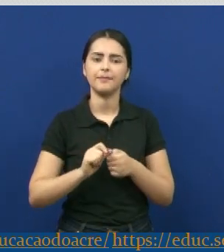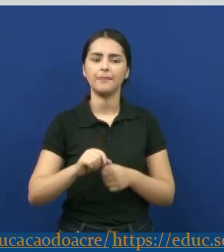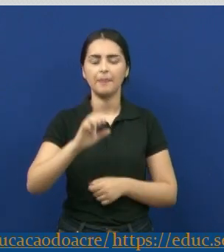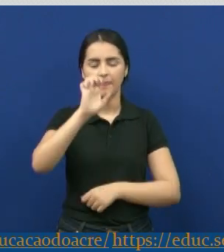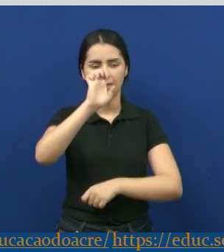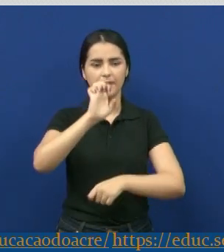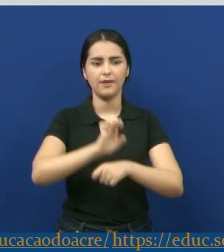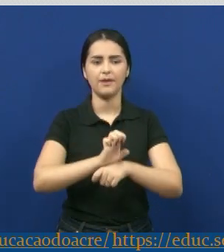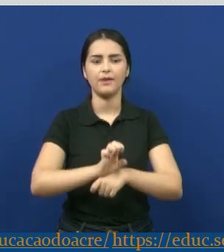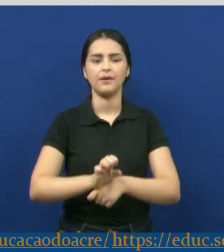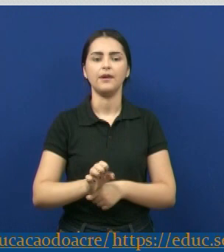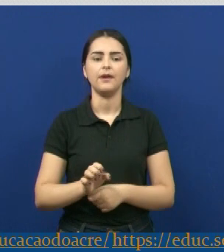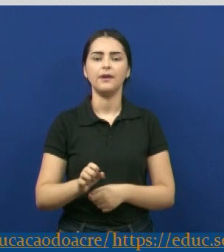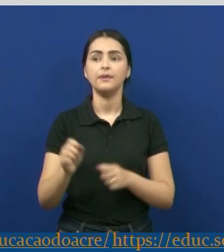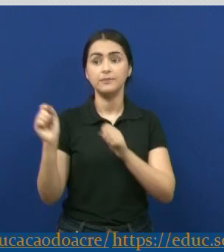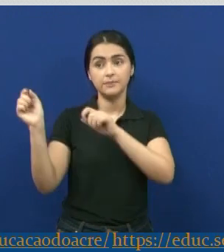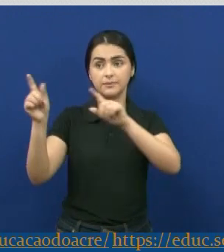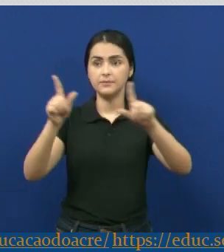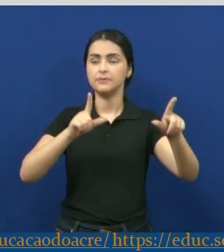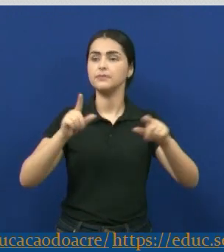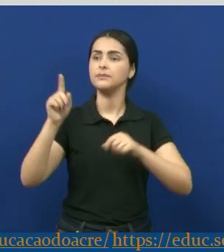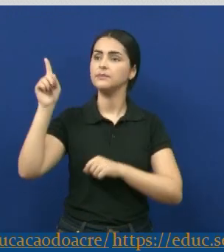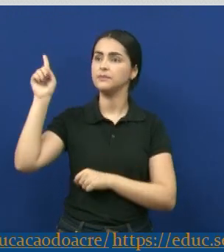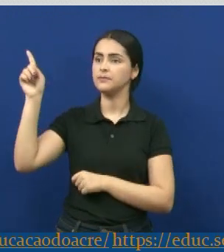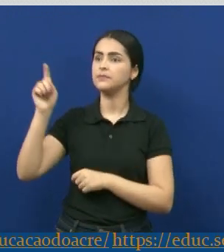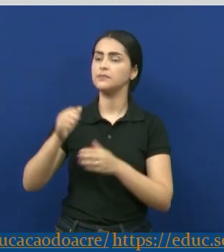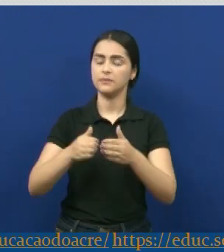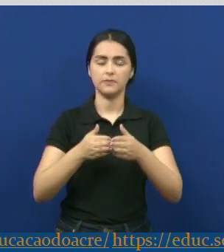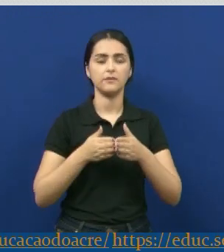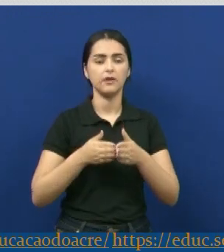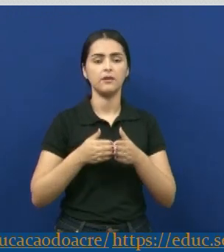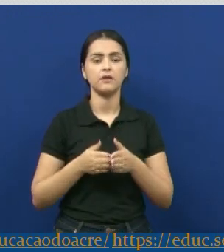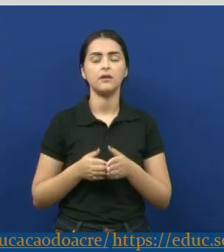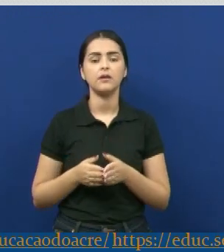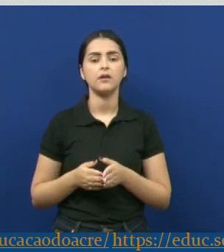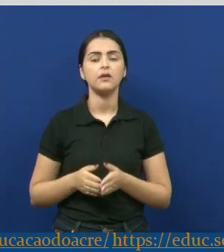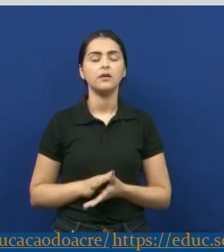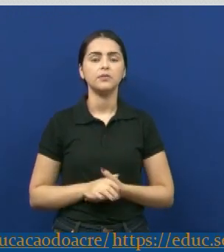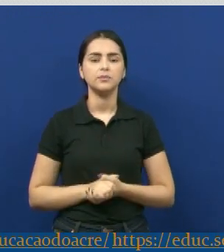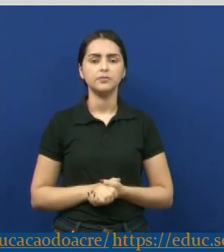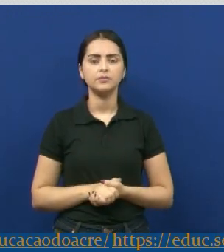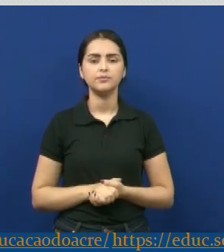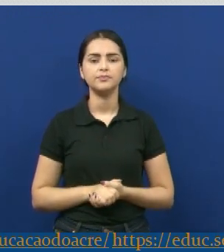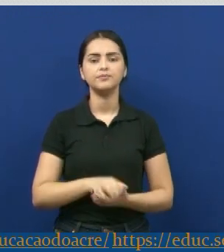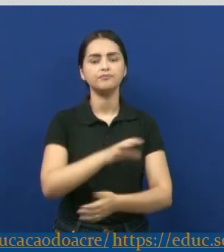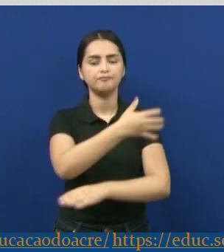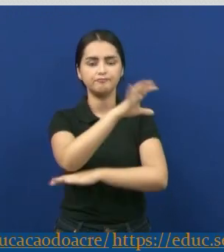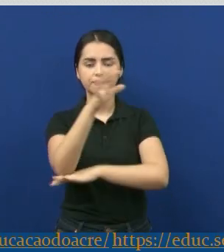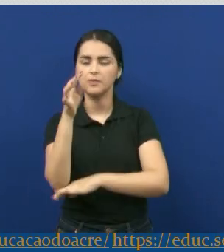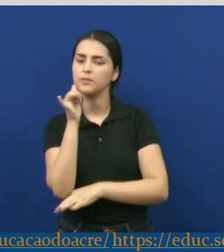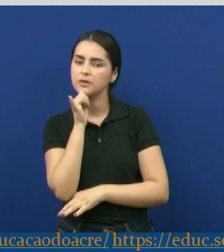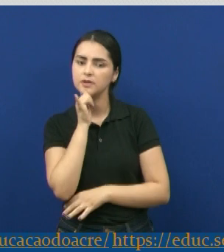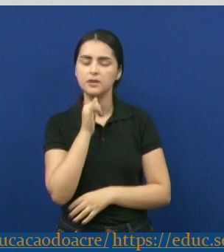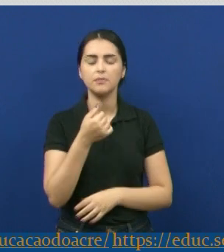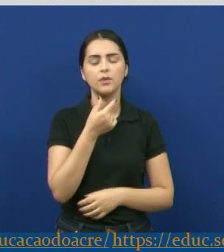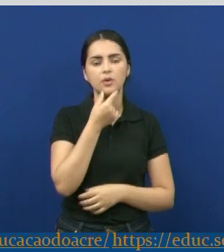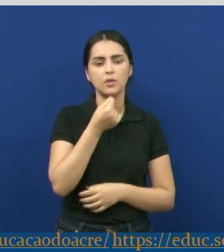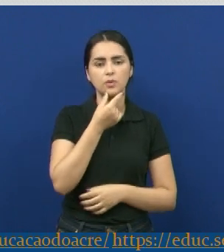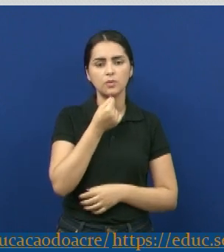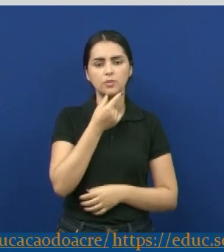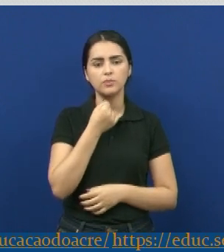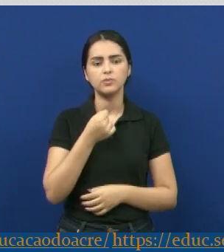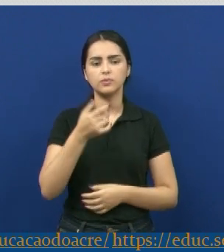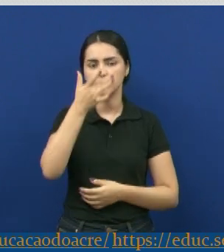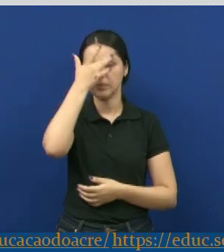natureza, eu quero que vocês observem o slide, por favor, e vejam aí, o estado de natureza, o homem, segundo Thomas